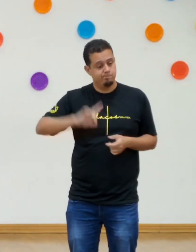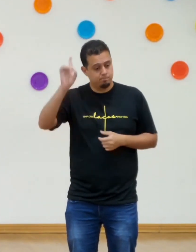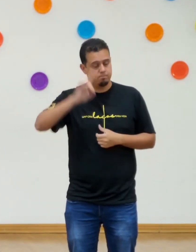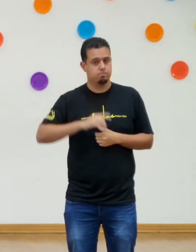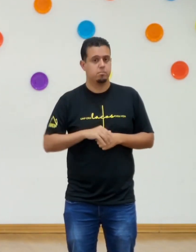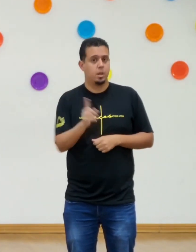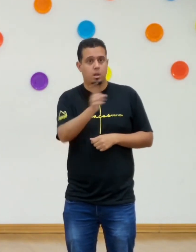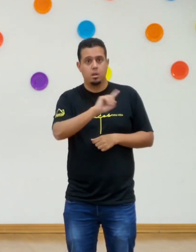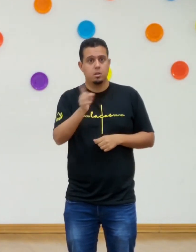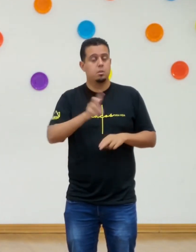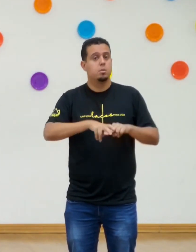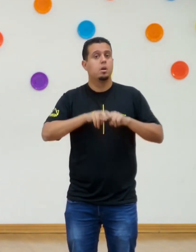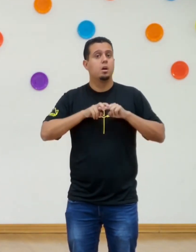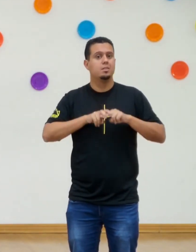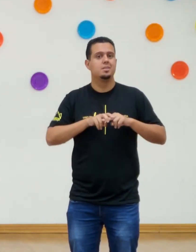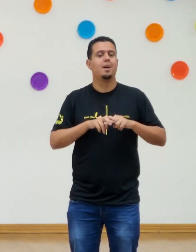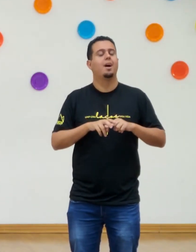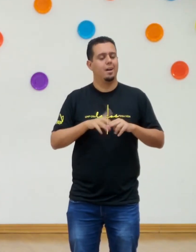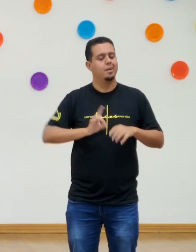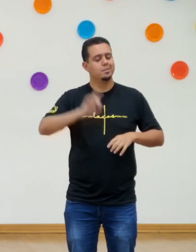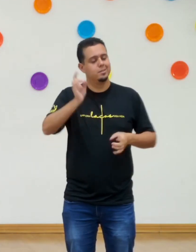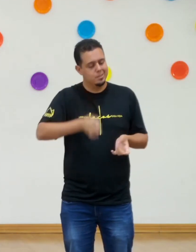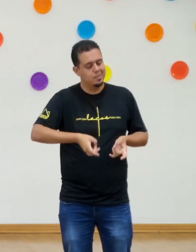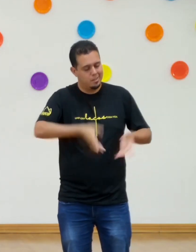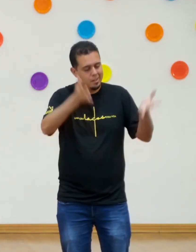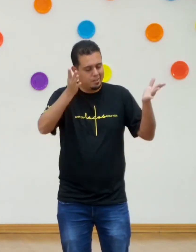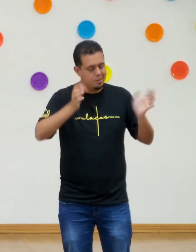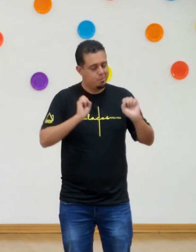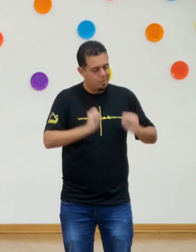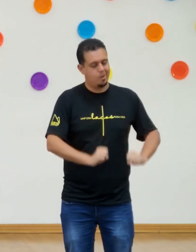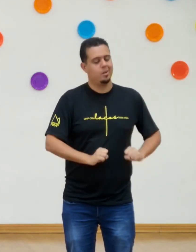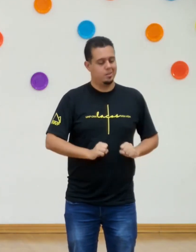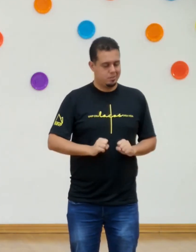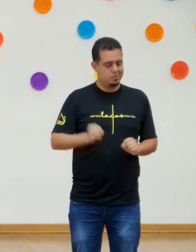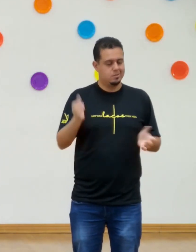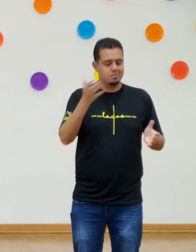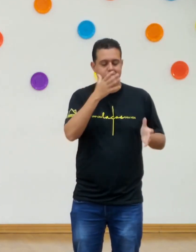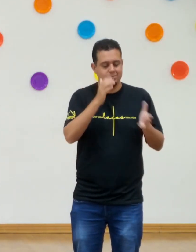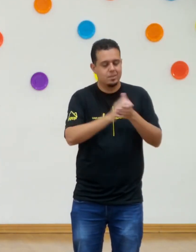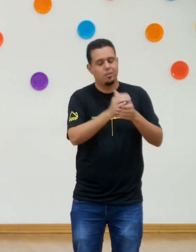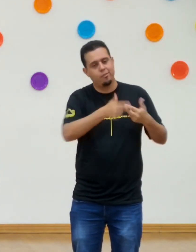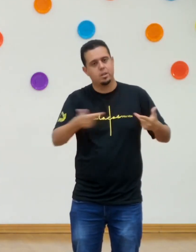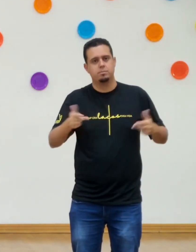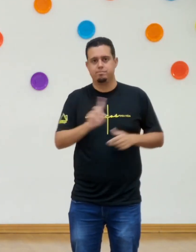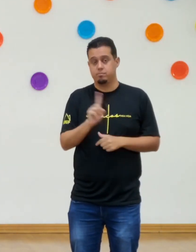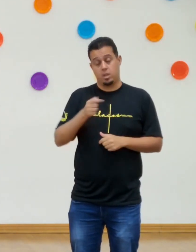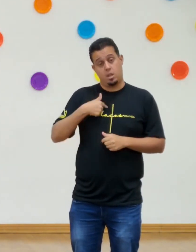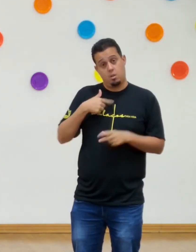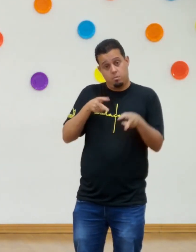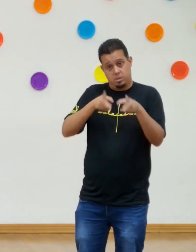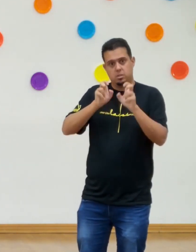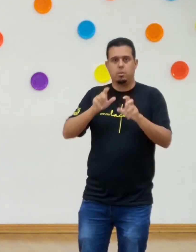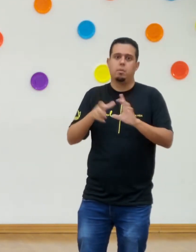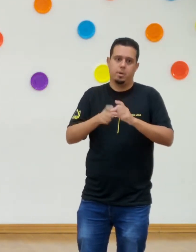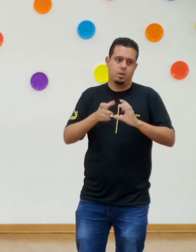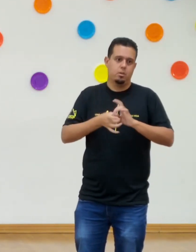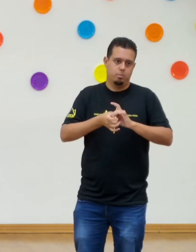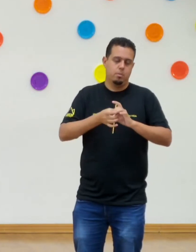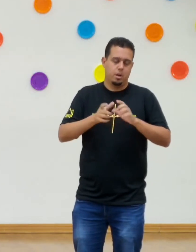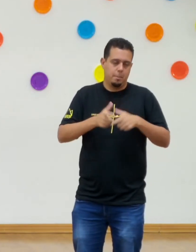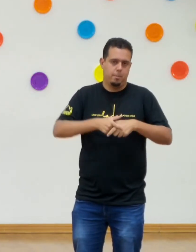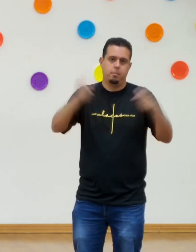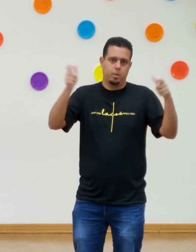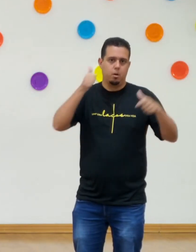da implantação da poligamia, porque está escrito. Então, assim, na minha visão, e creio que na maioria dos